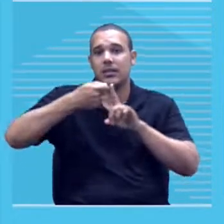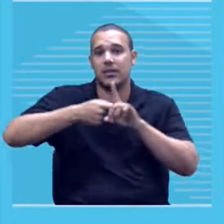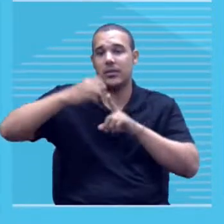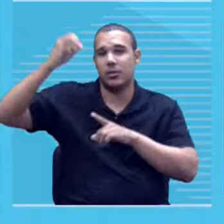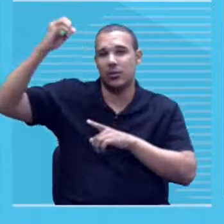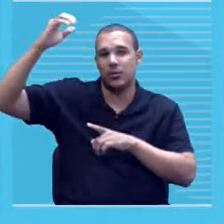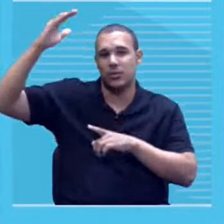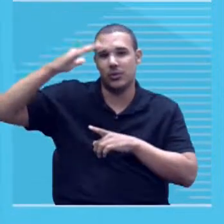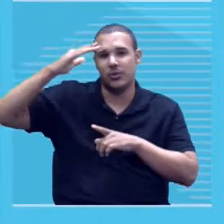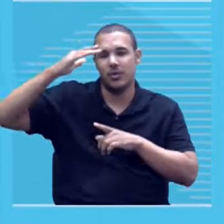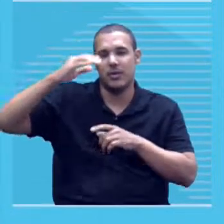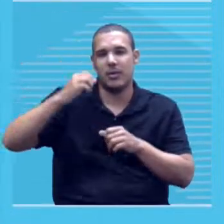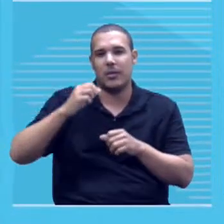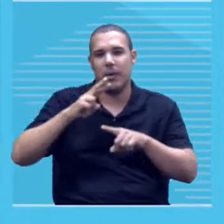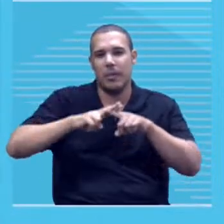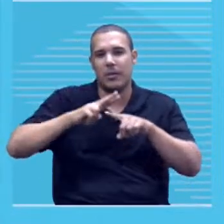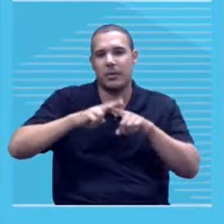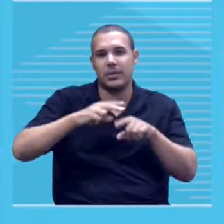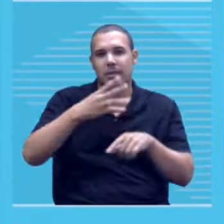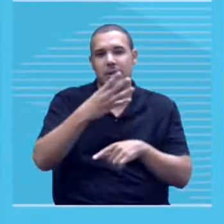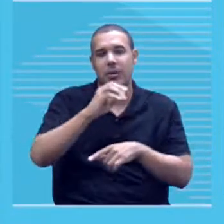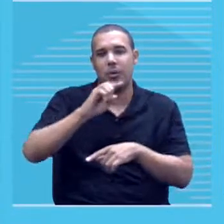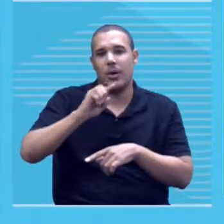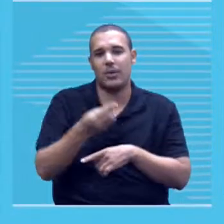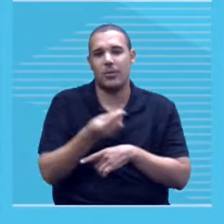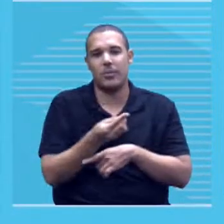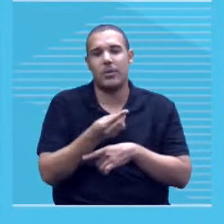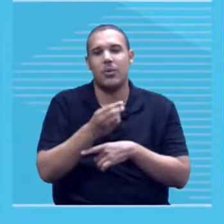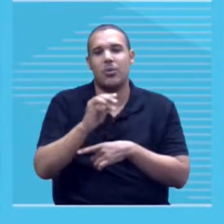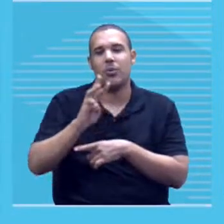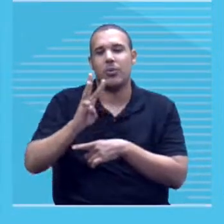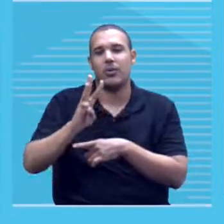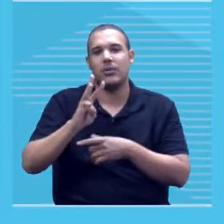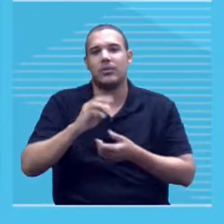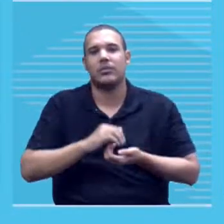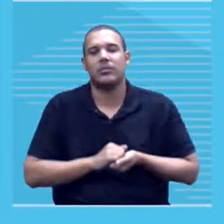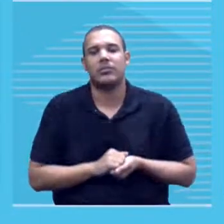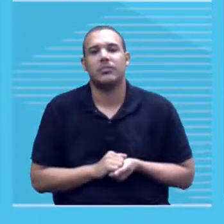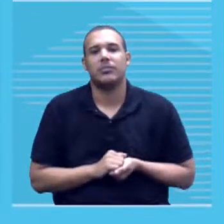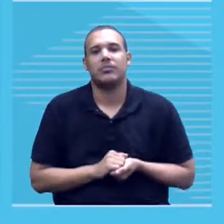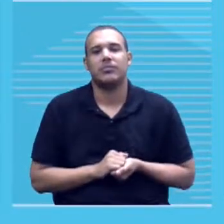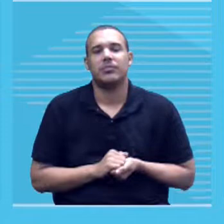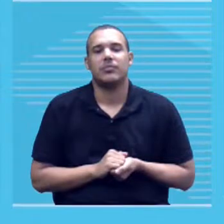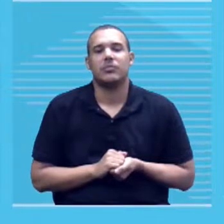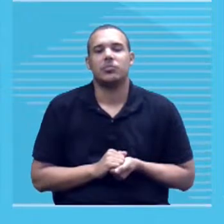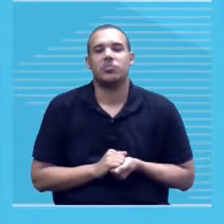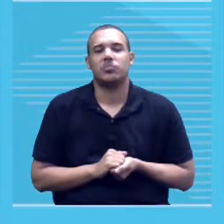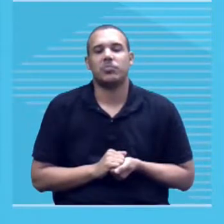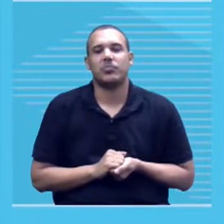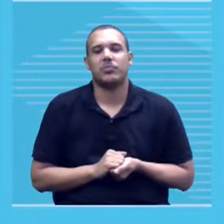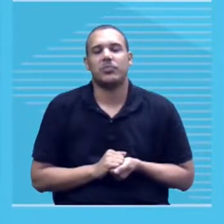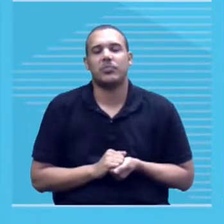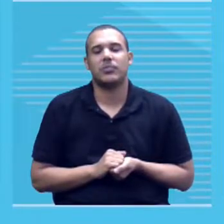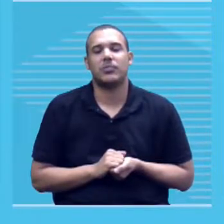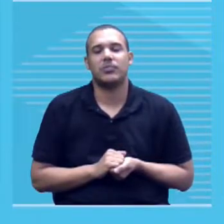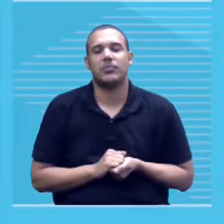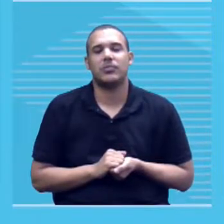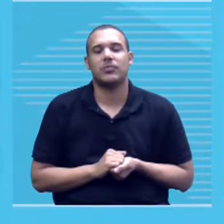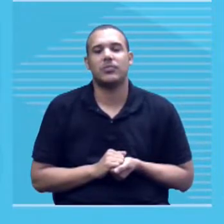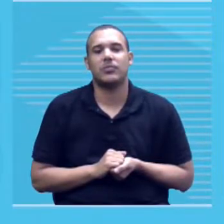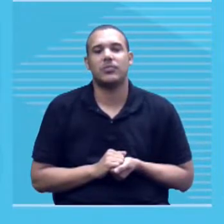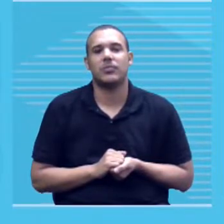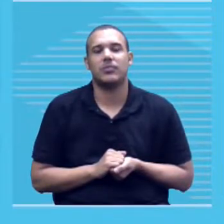de 4.000 watts. Olha aí, ele já te deu uma potência aqui de 4.000 watts.